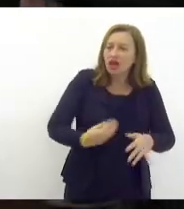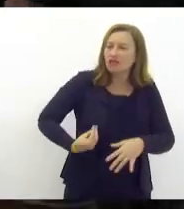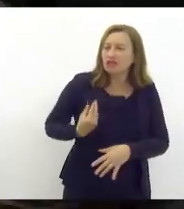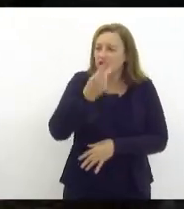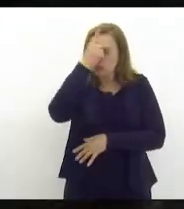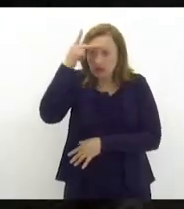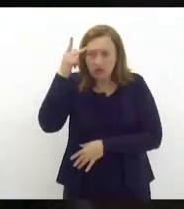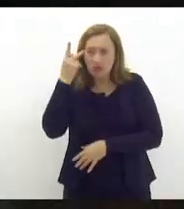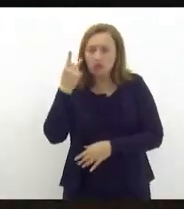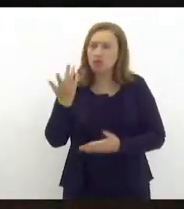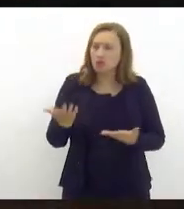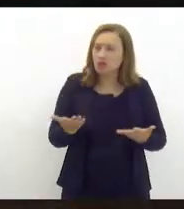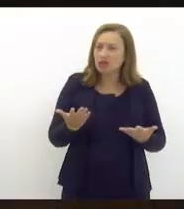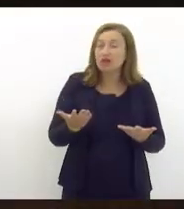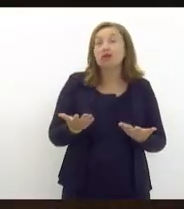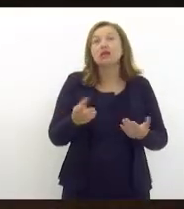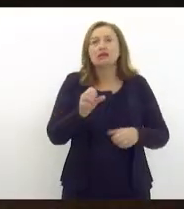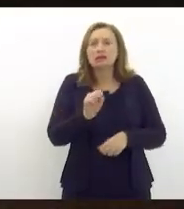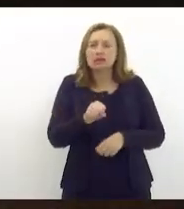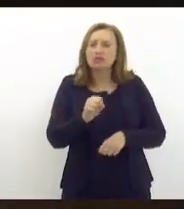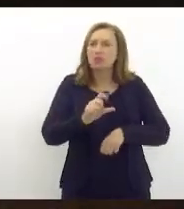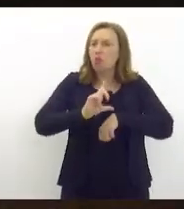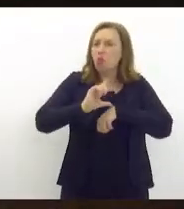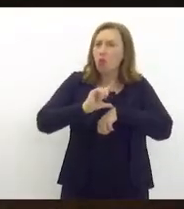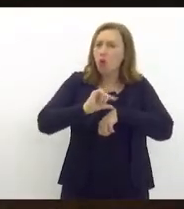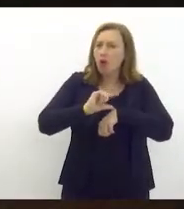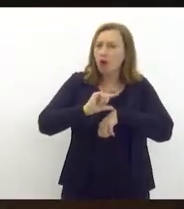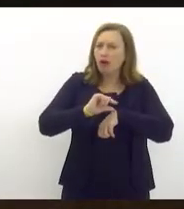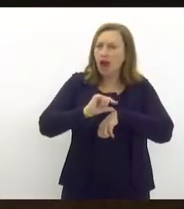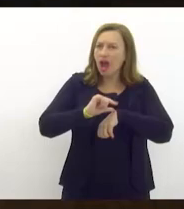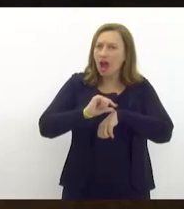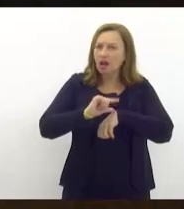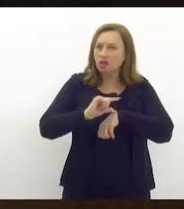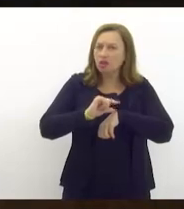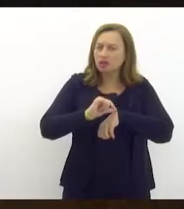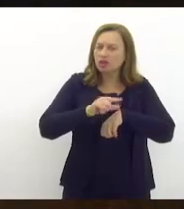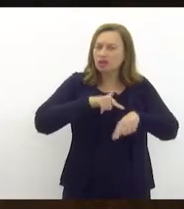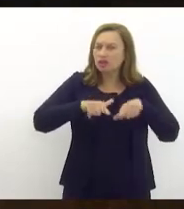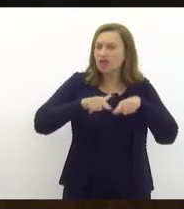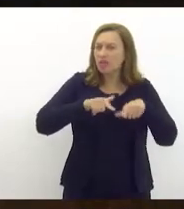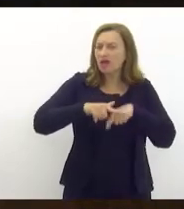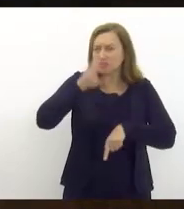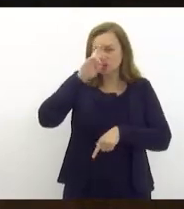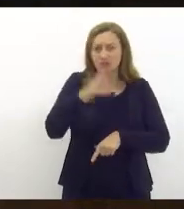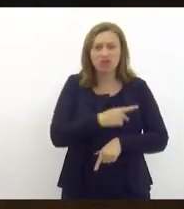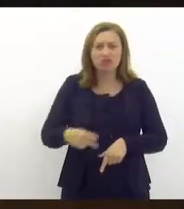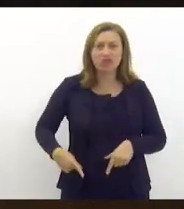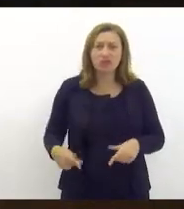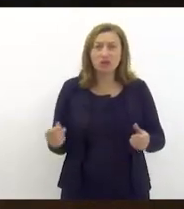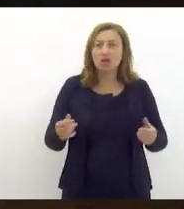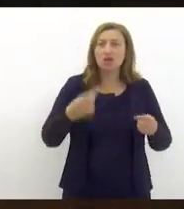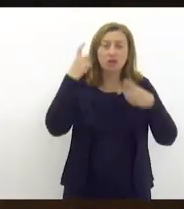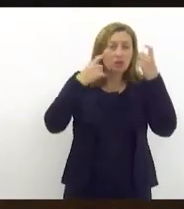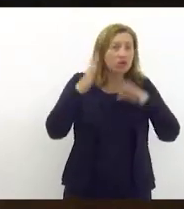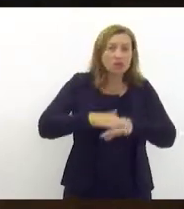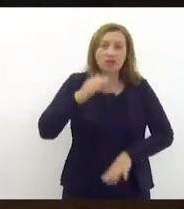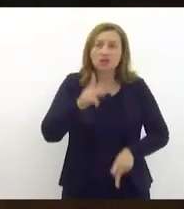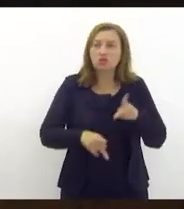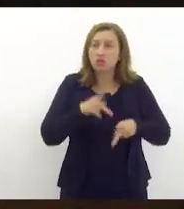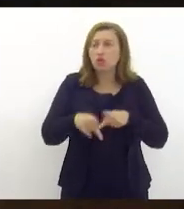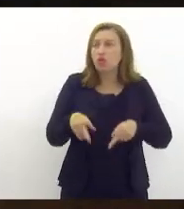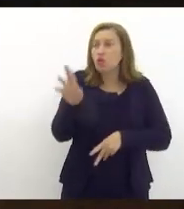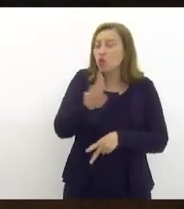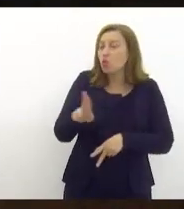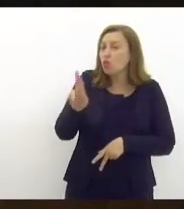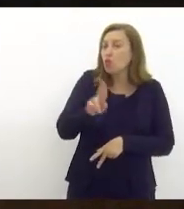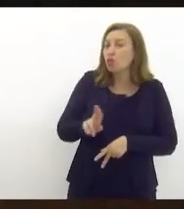sido feito em horários de pico, deputado André Correia, trazendo mais transtorno ainda para a população. Então fica aqui o meu repúdio ao uso de